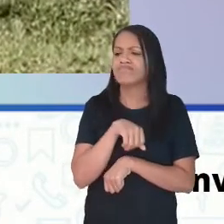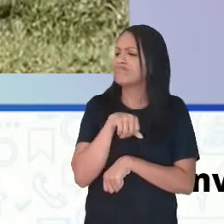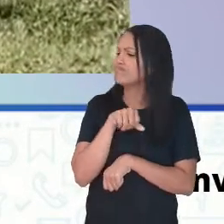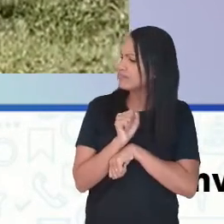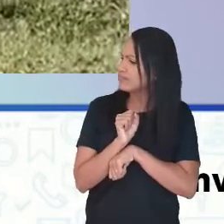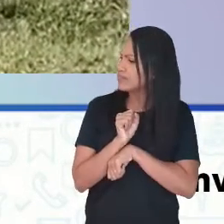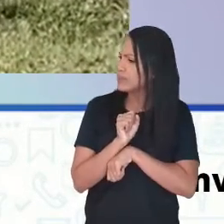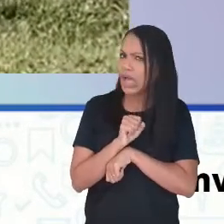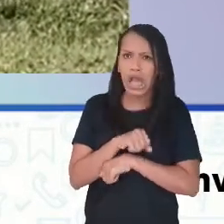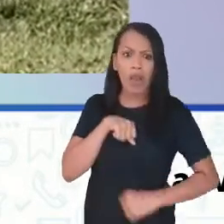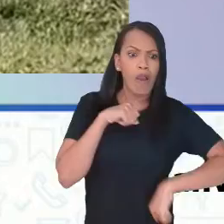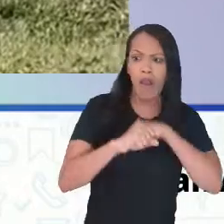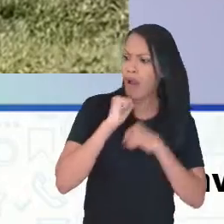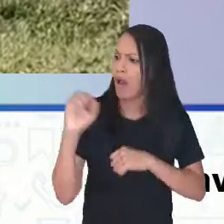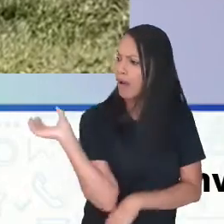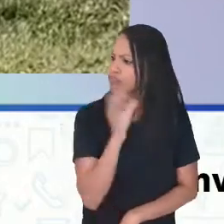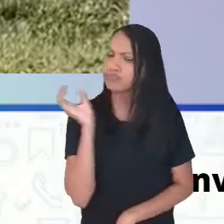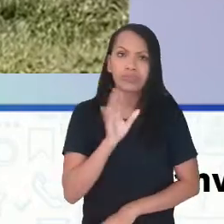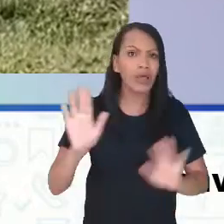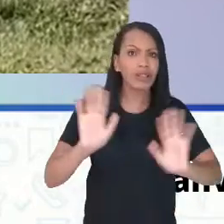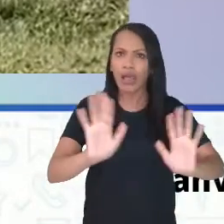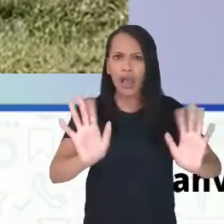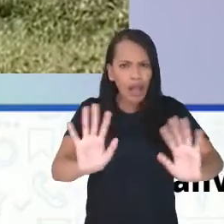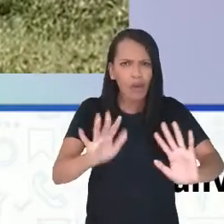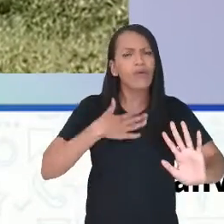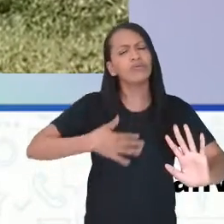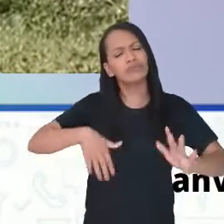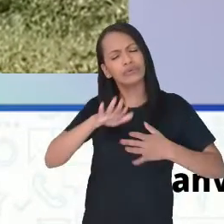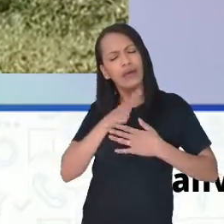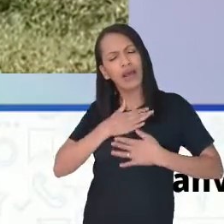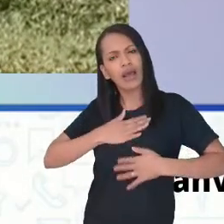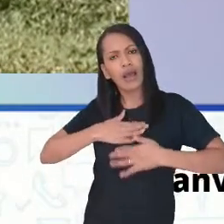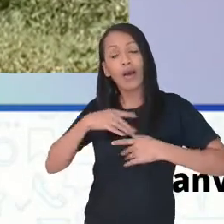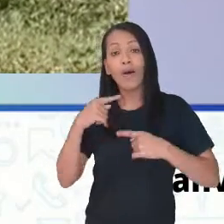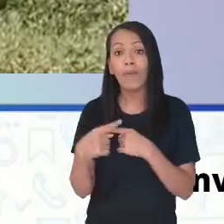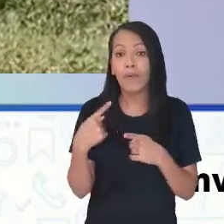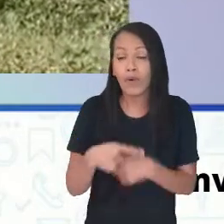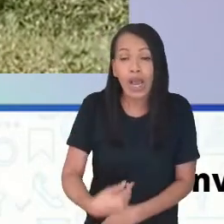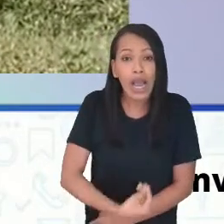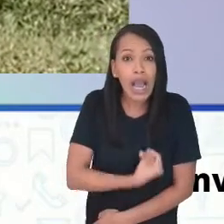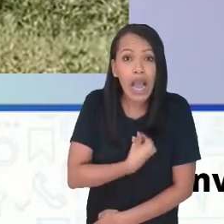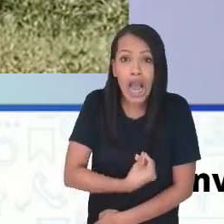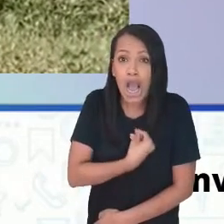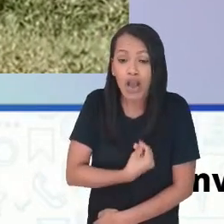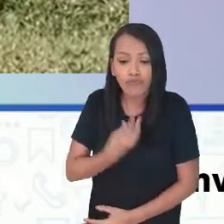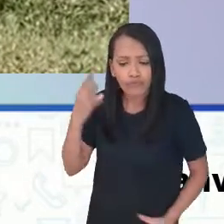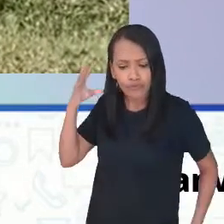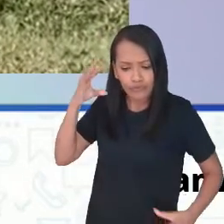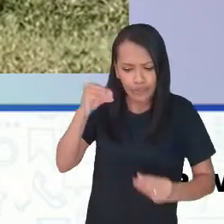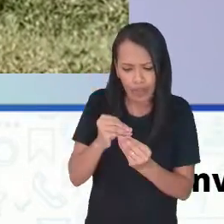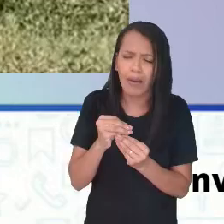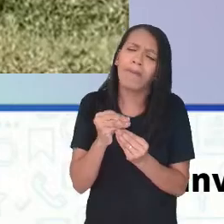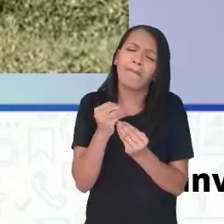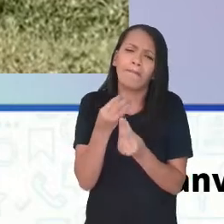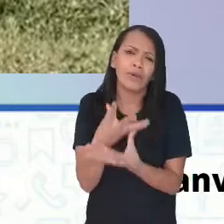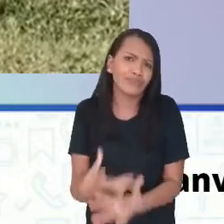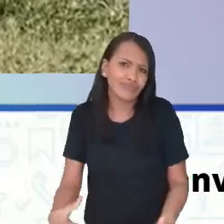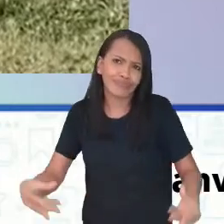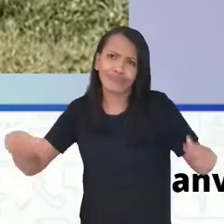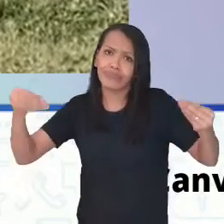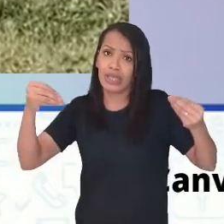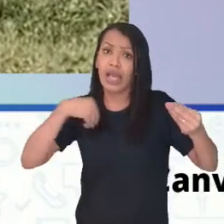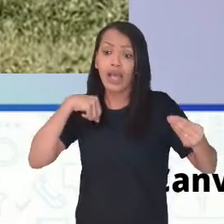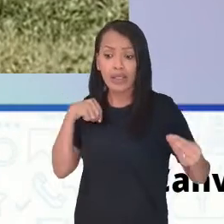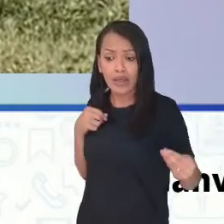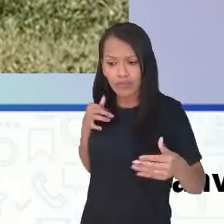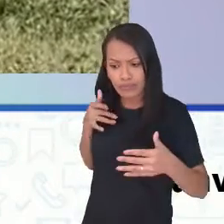tenha pressa, não carece acelerar. A nossa vida é curta, nós temos que aproveitar. Nessa intensa corrida, que